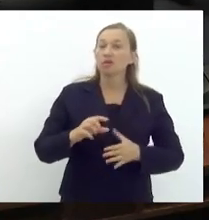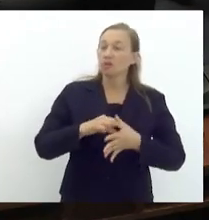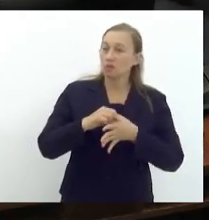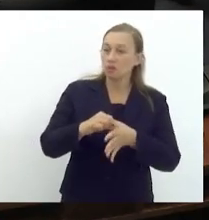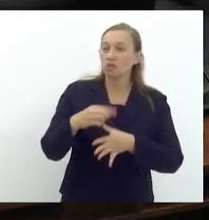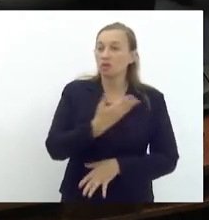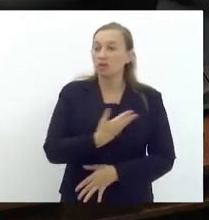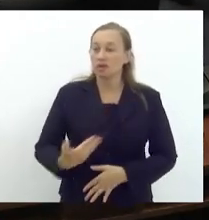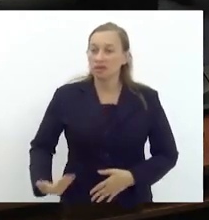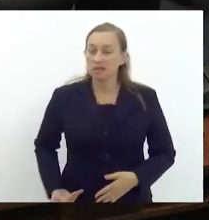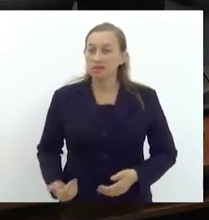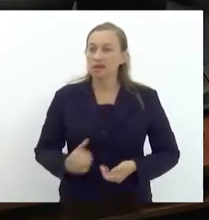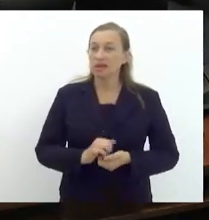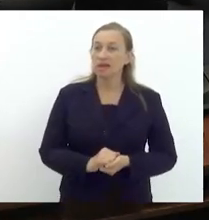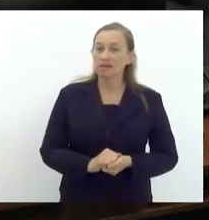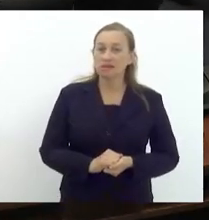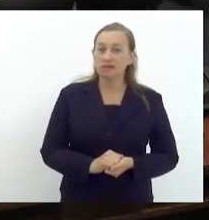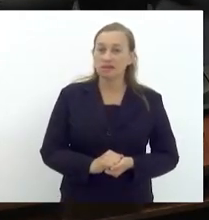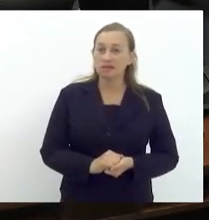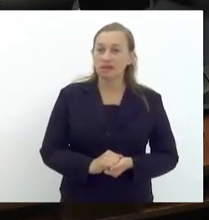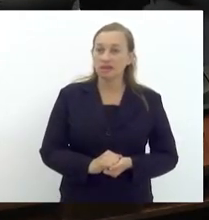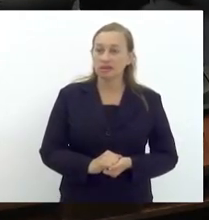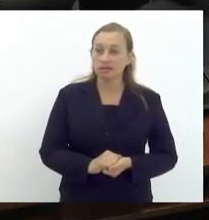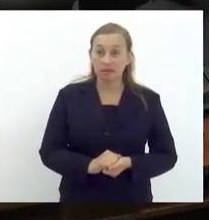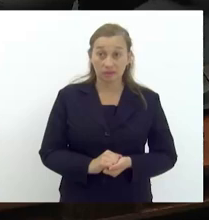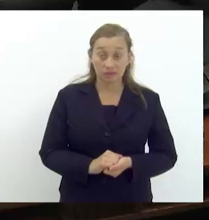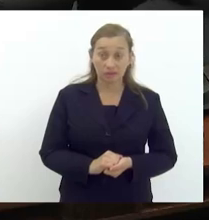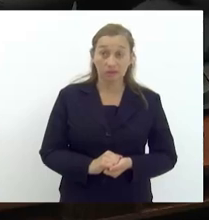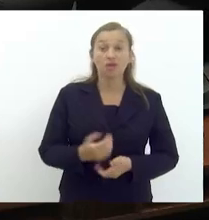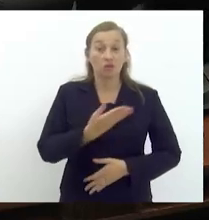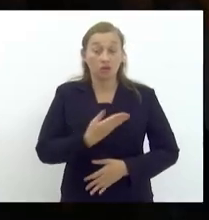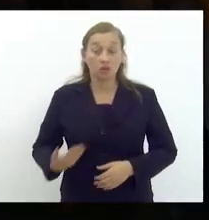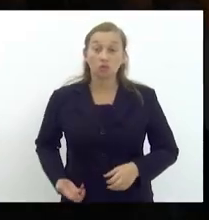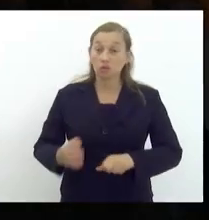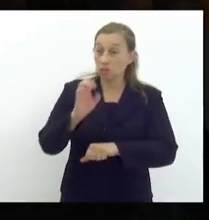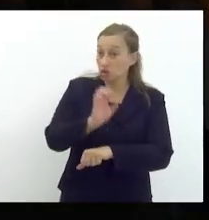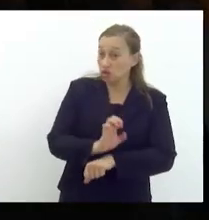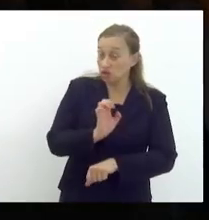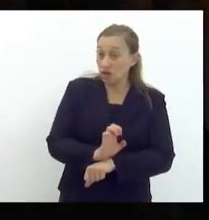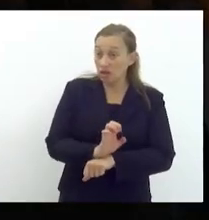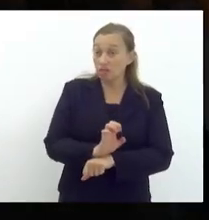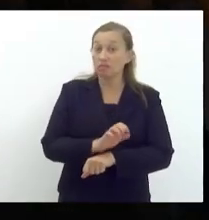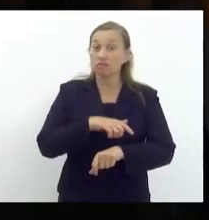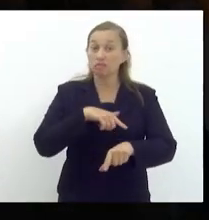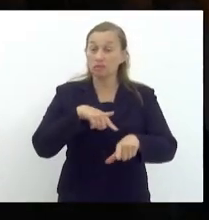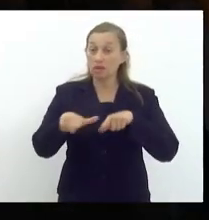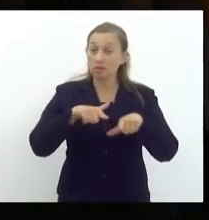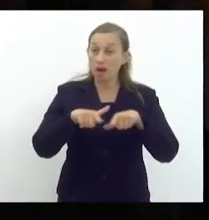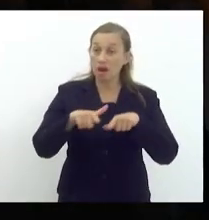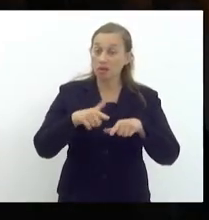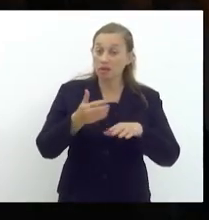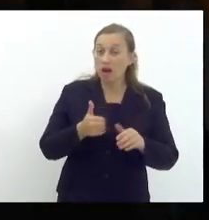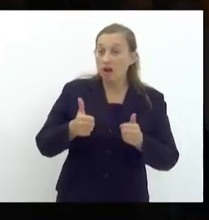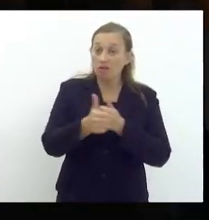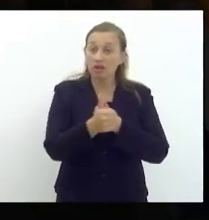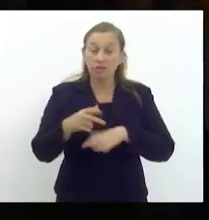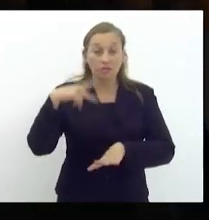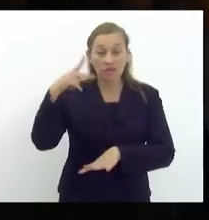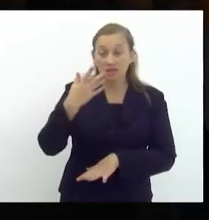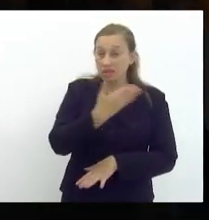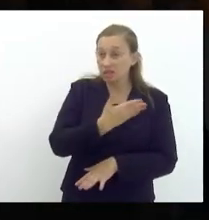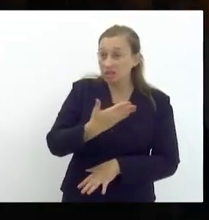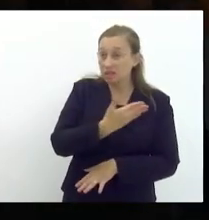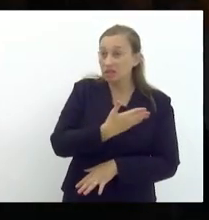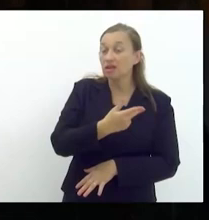governo e de vossa excelência enquanto o governador do Estado em exercício e também a frente da presidência da Assembleia